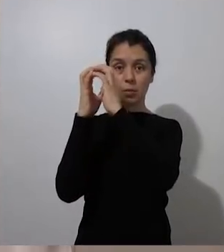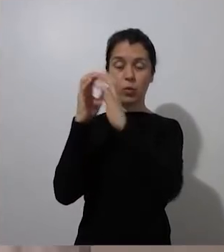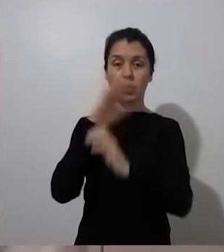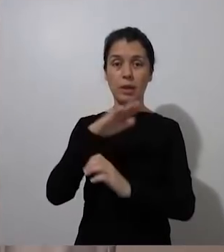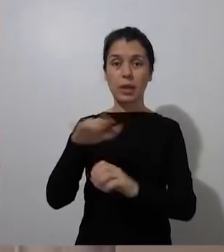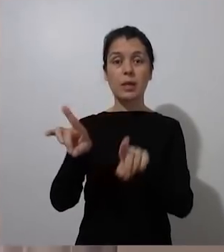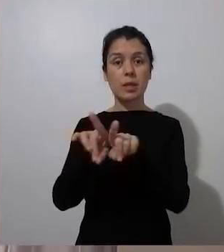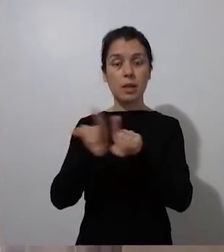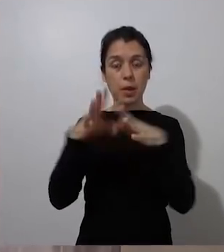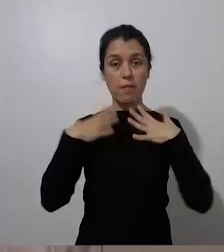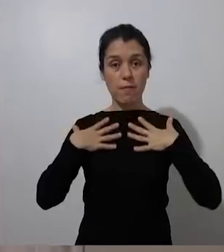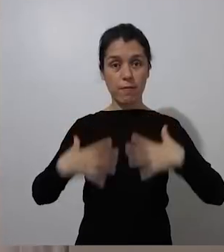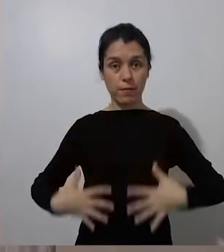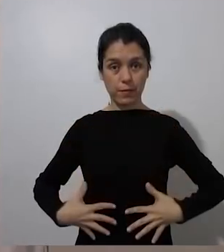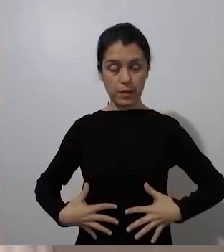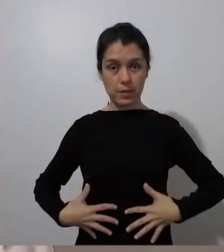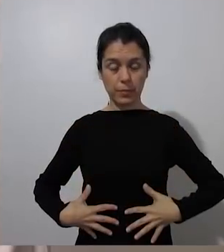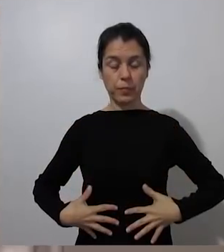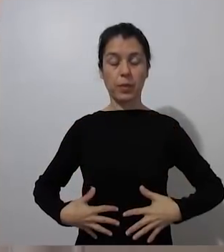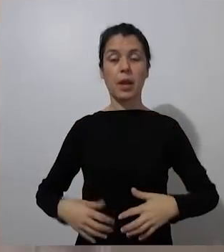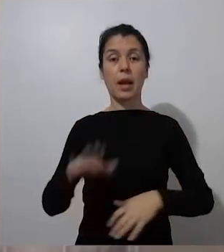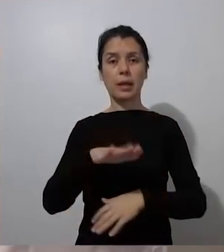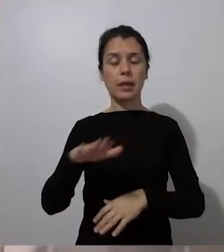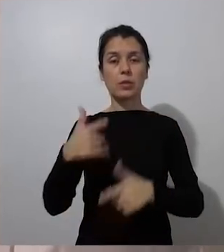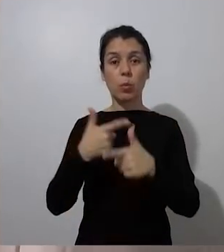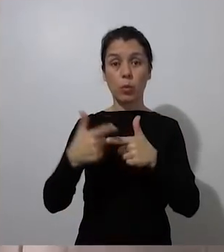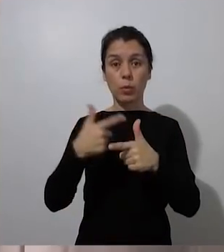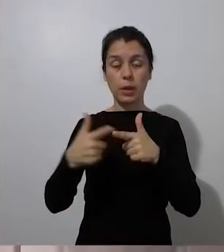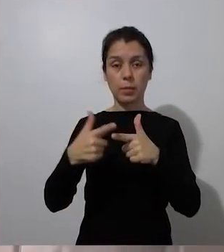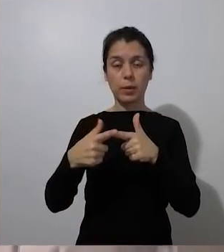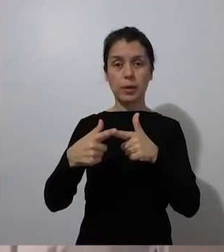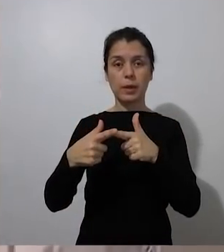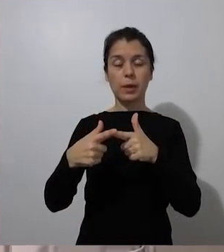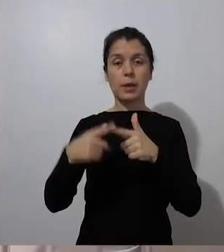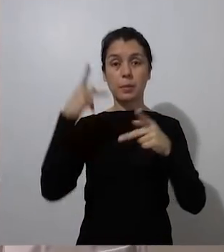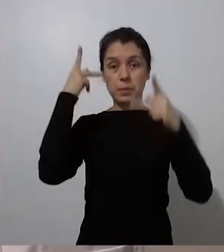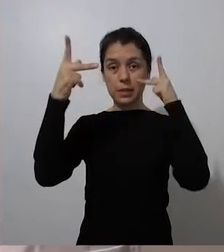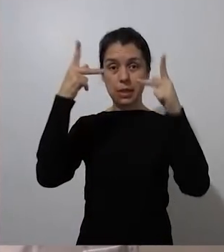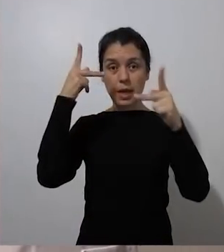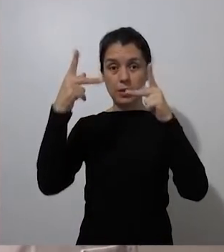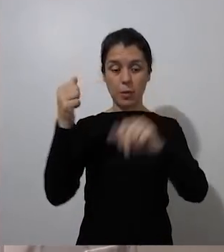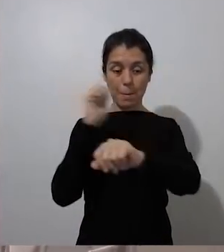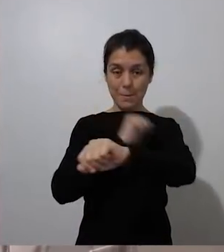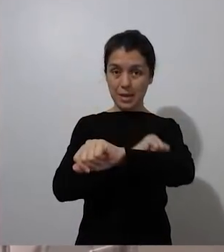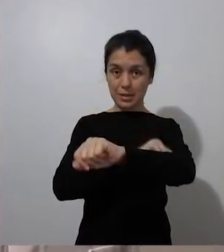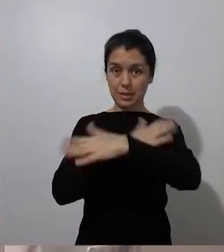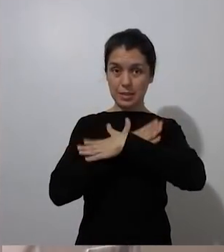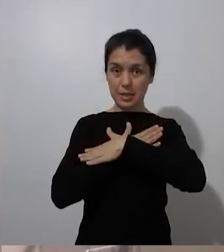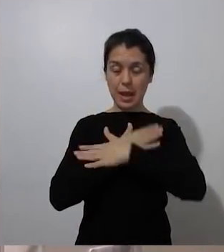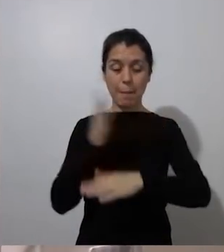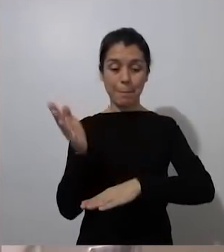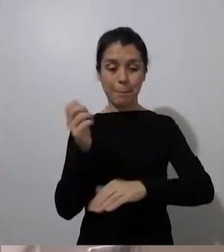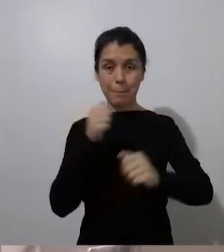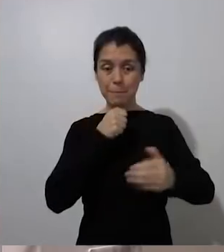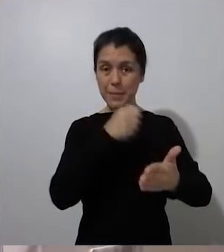da criança e proteção da integridade física. Entenda, uma criança com uma patologia psiquiátrica, se não se autoagride, machuca os outros. Então é